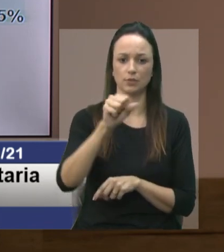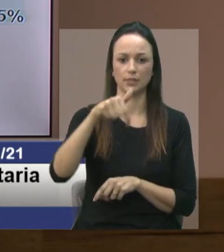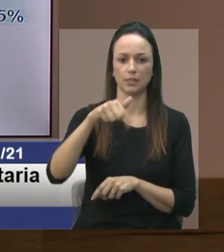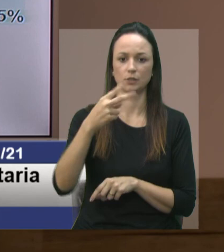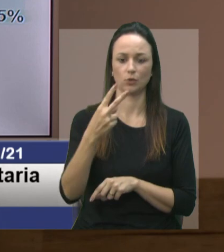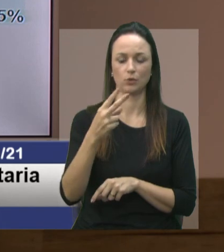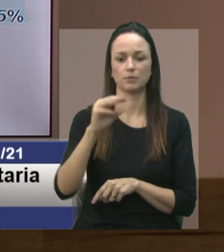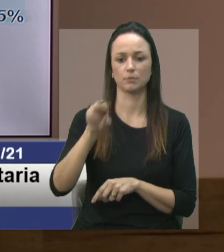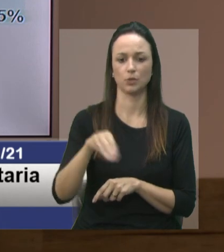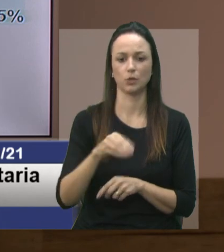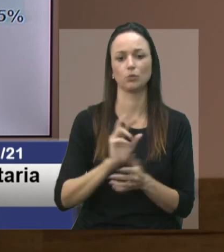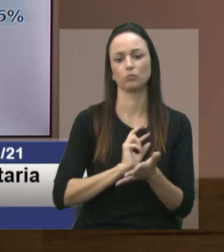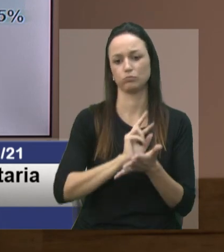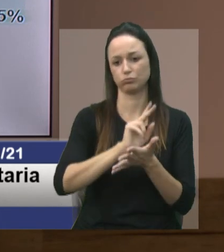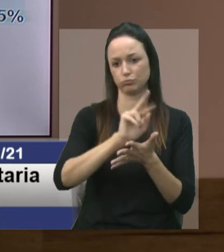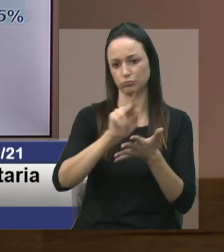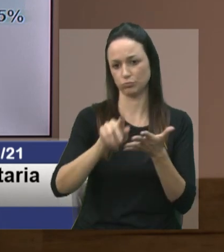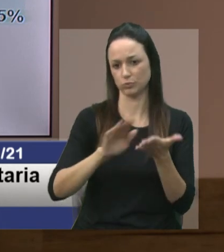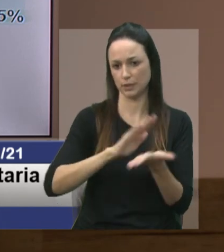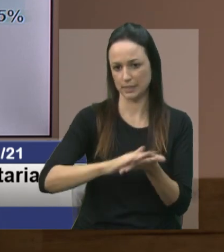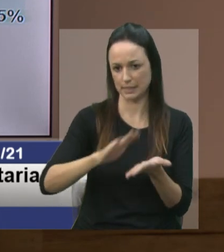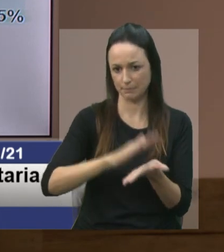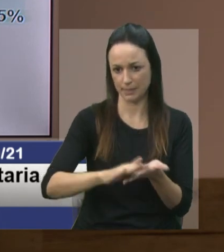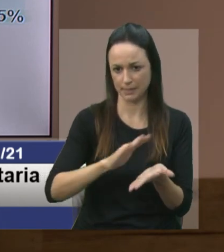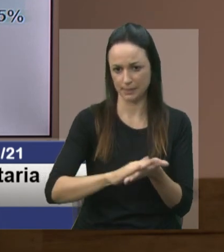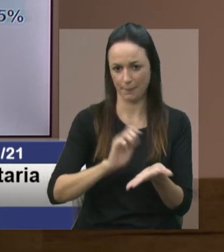R$ 16.872.000 em outras despesas.